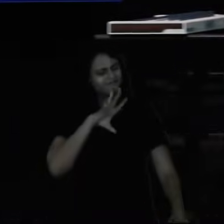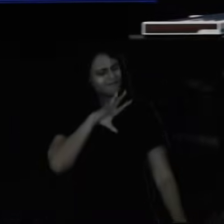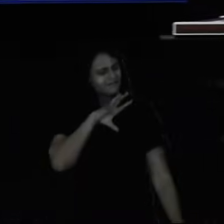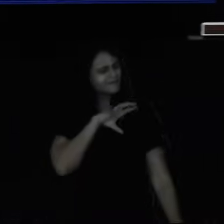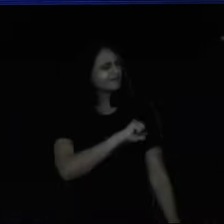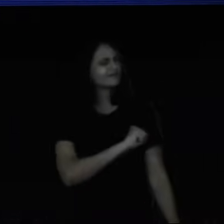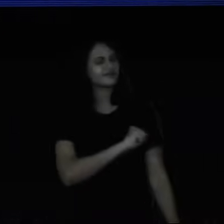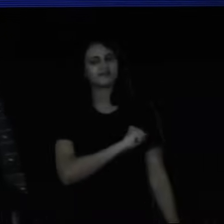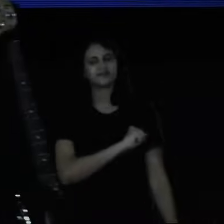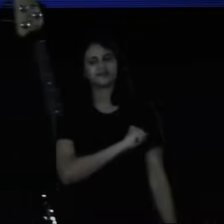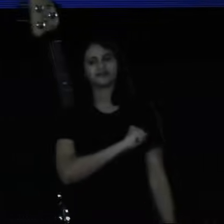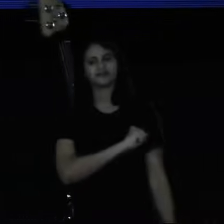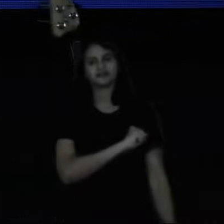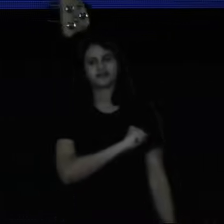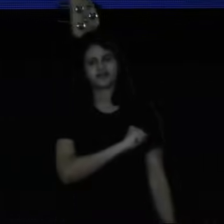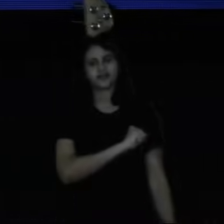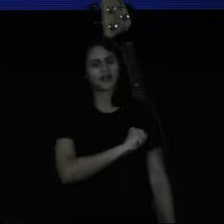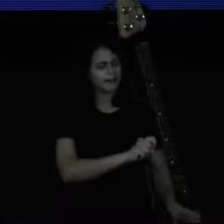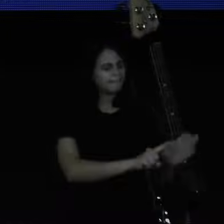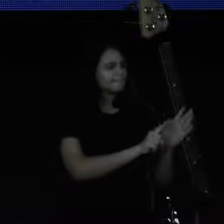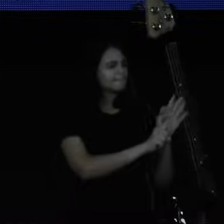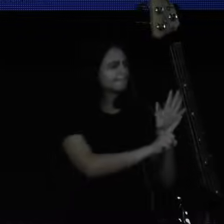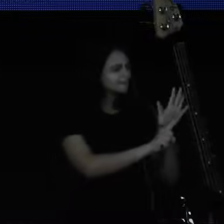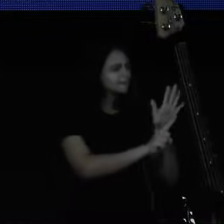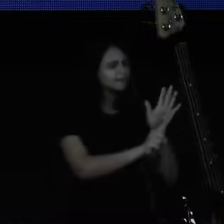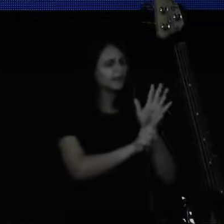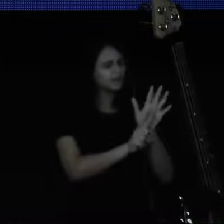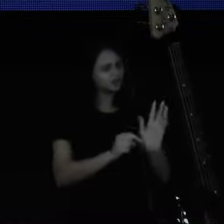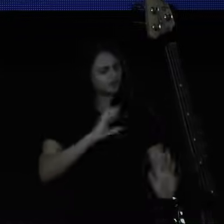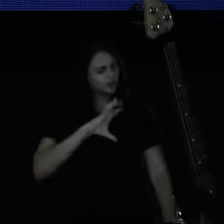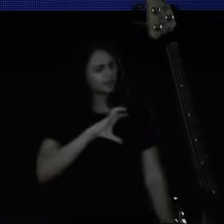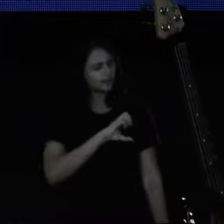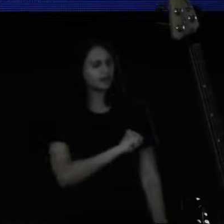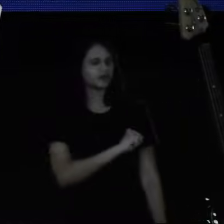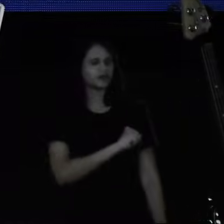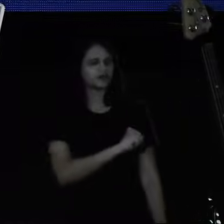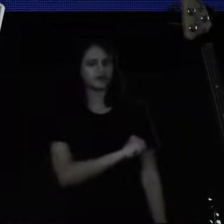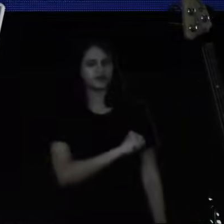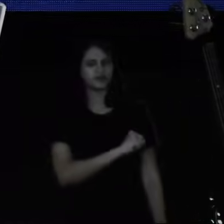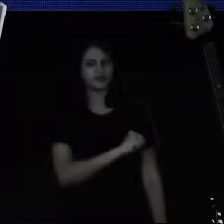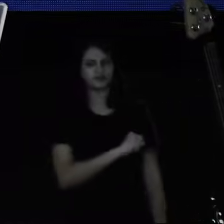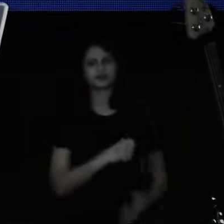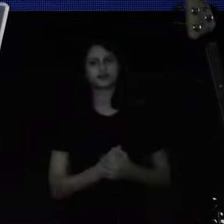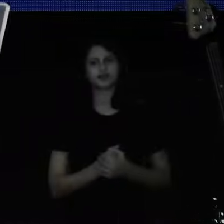Isso vai queimar na cabeça dessa pessoa. Ela vai dizer assim: não, será que ele não viu?